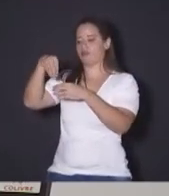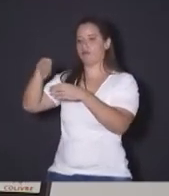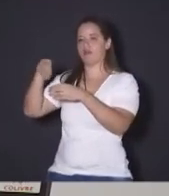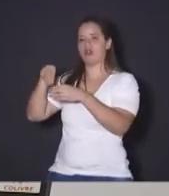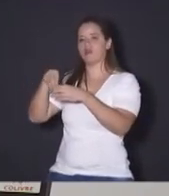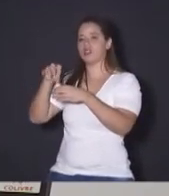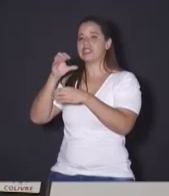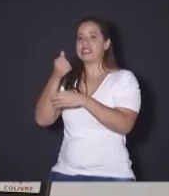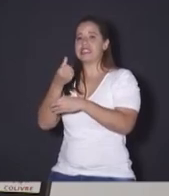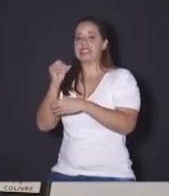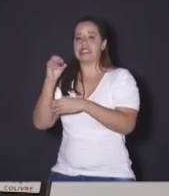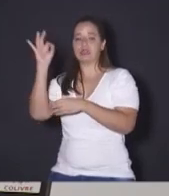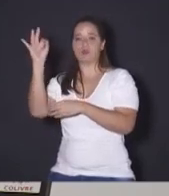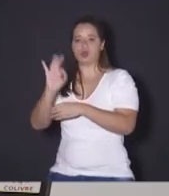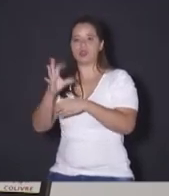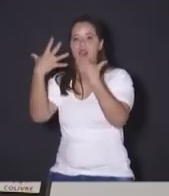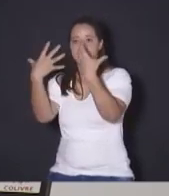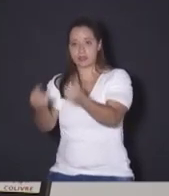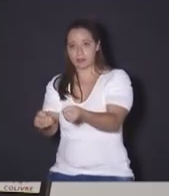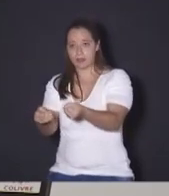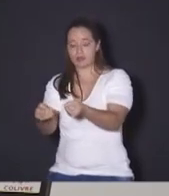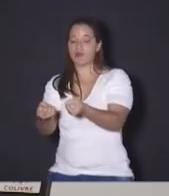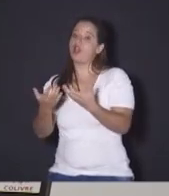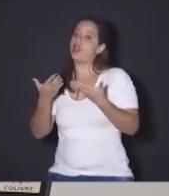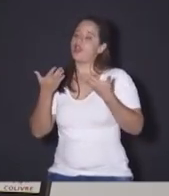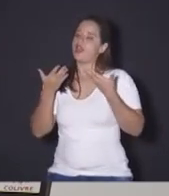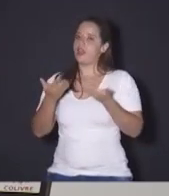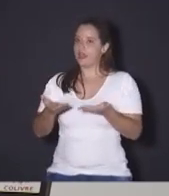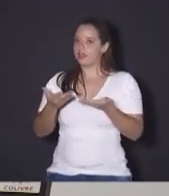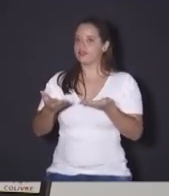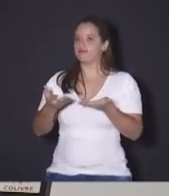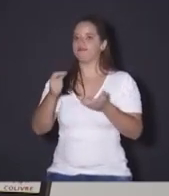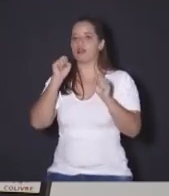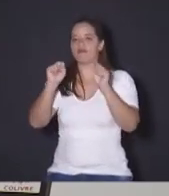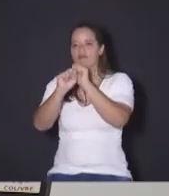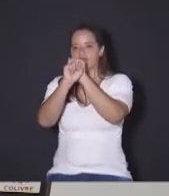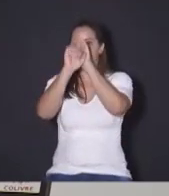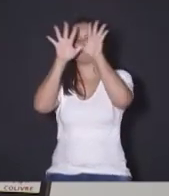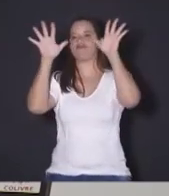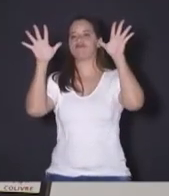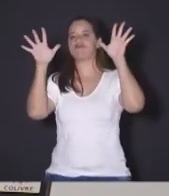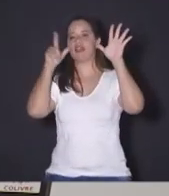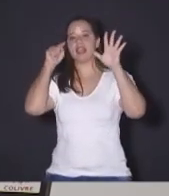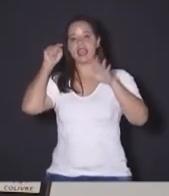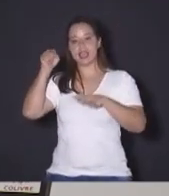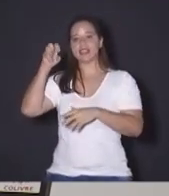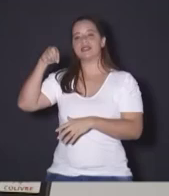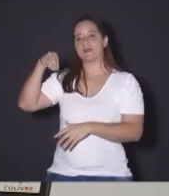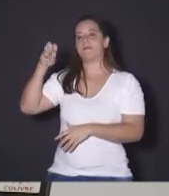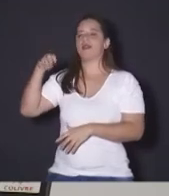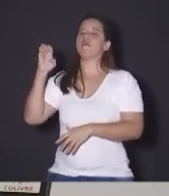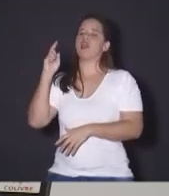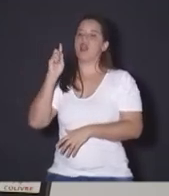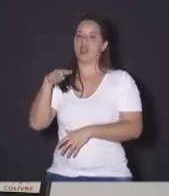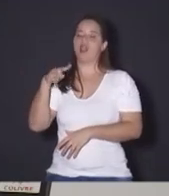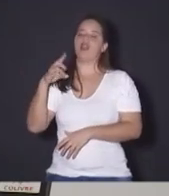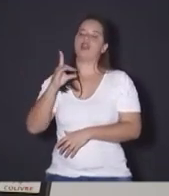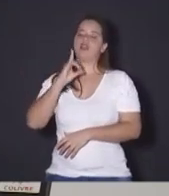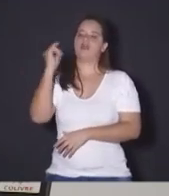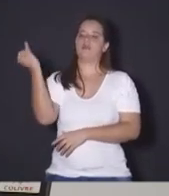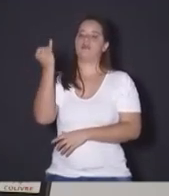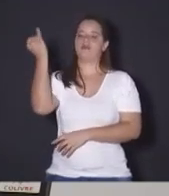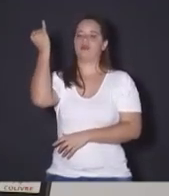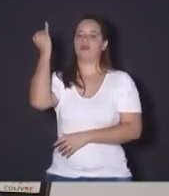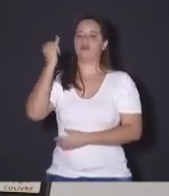60% desses grupos então isso deixa bastante claro que esse m é relevante esse mesmo é bastante